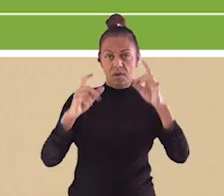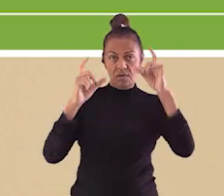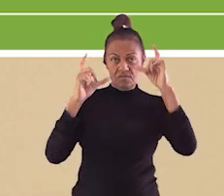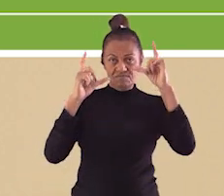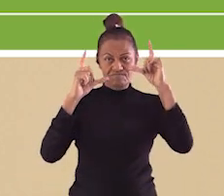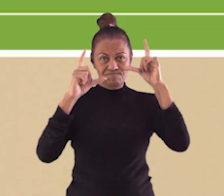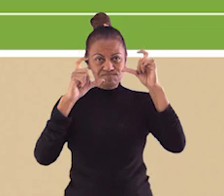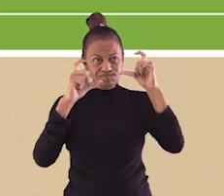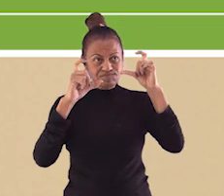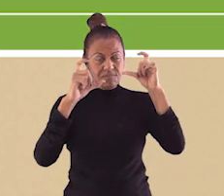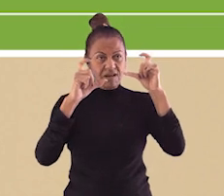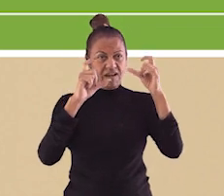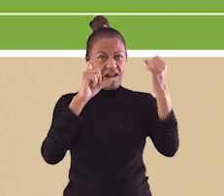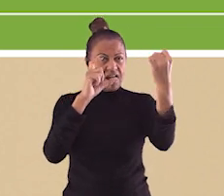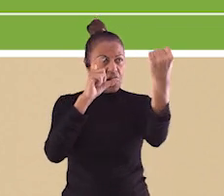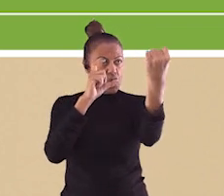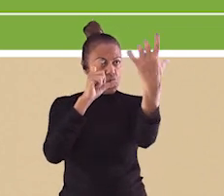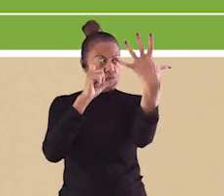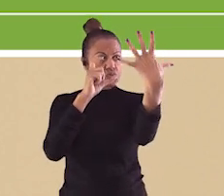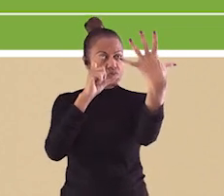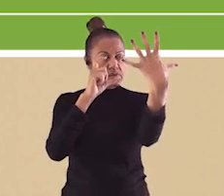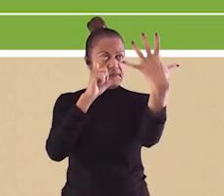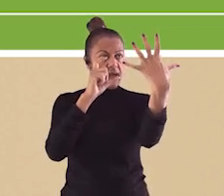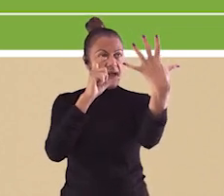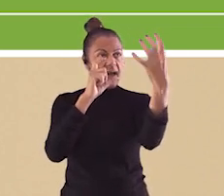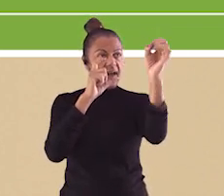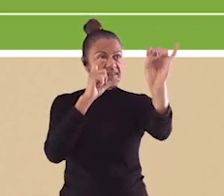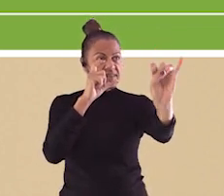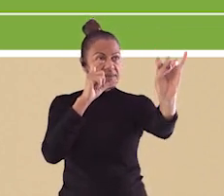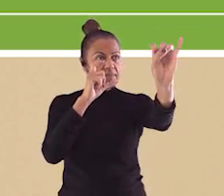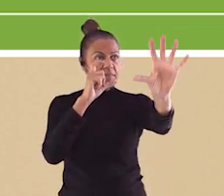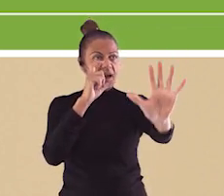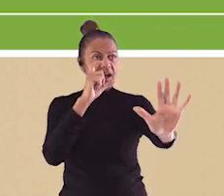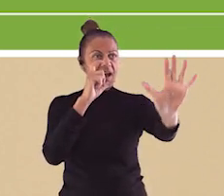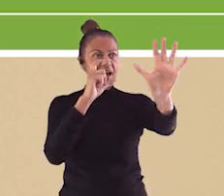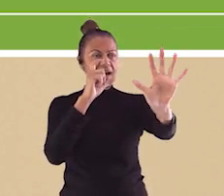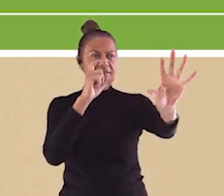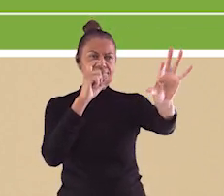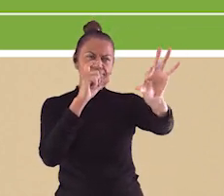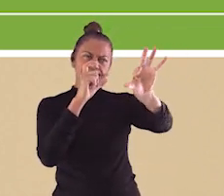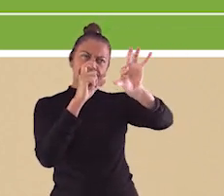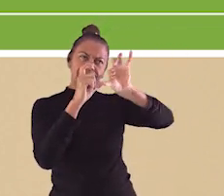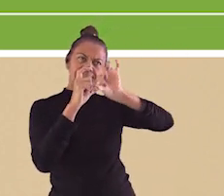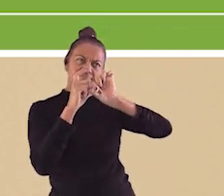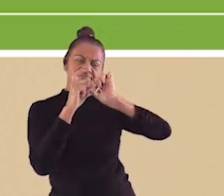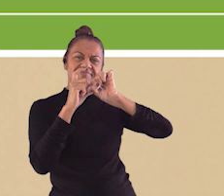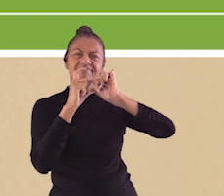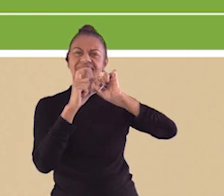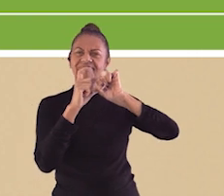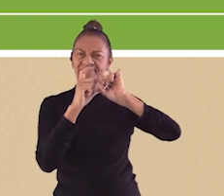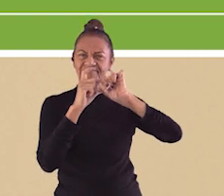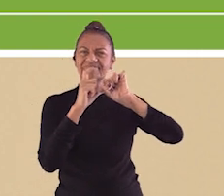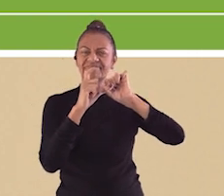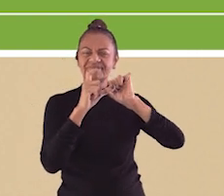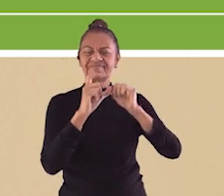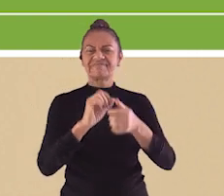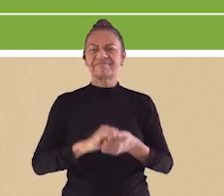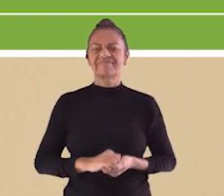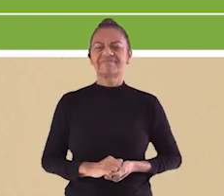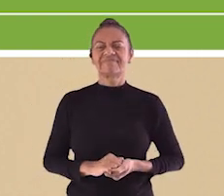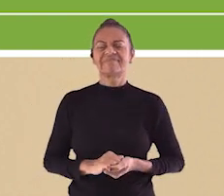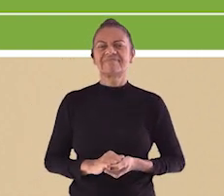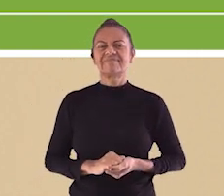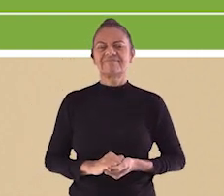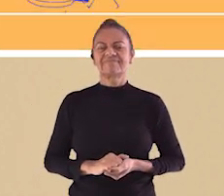luz, a imagem é captada, é registrada pela câmera em um filme fotográfico ou em sensores sensíveis à